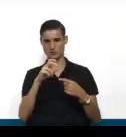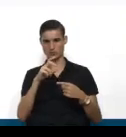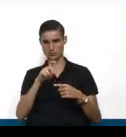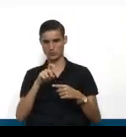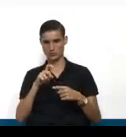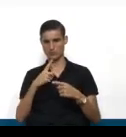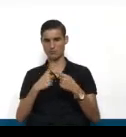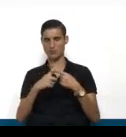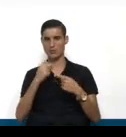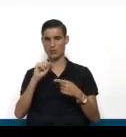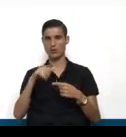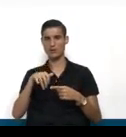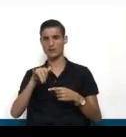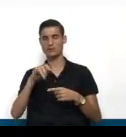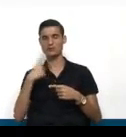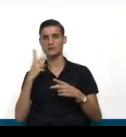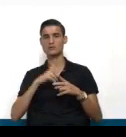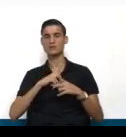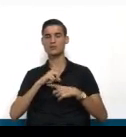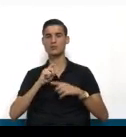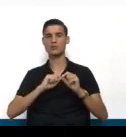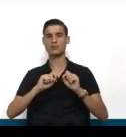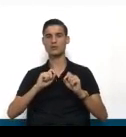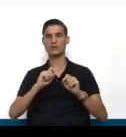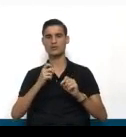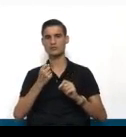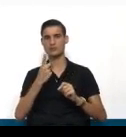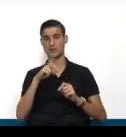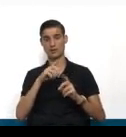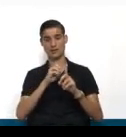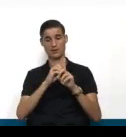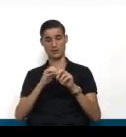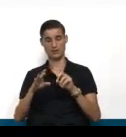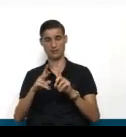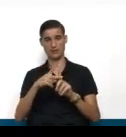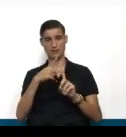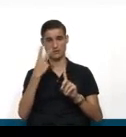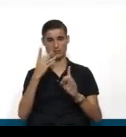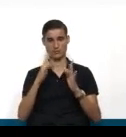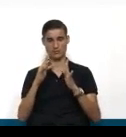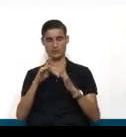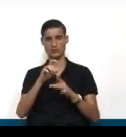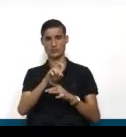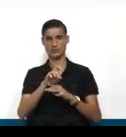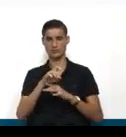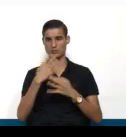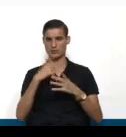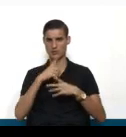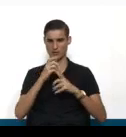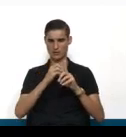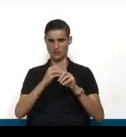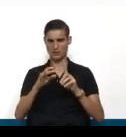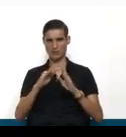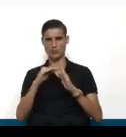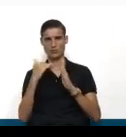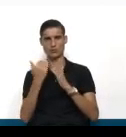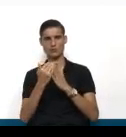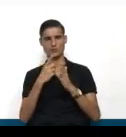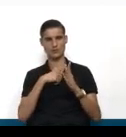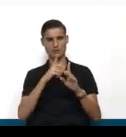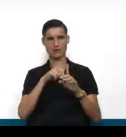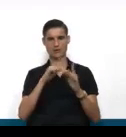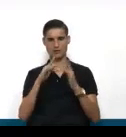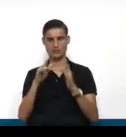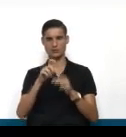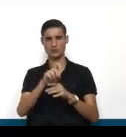5x mais 8y, o que nós temos? A derivada segunda em relação a x, quando eu derivo tudo isso aqui em relação a x